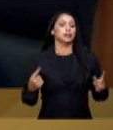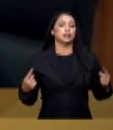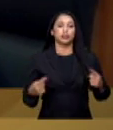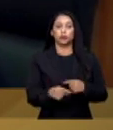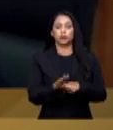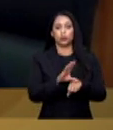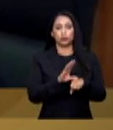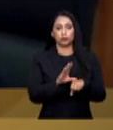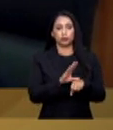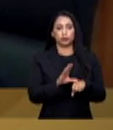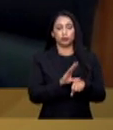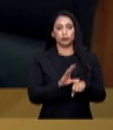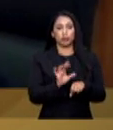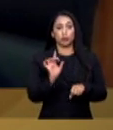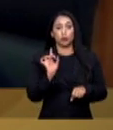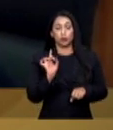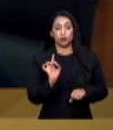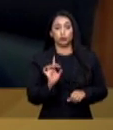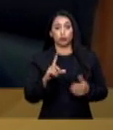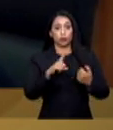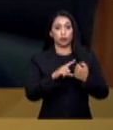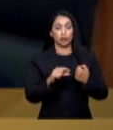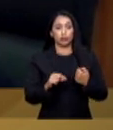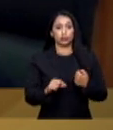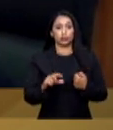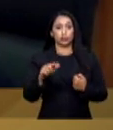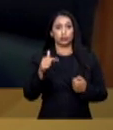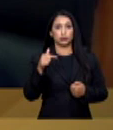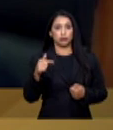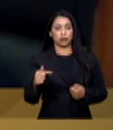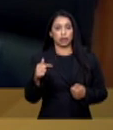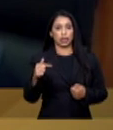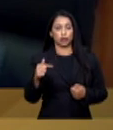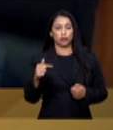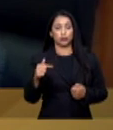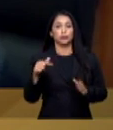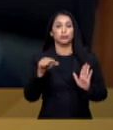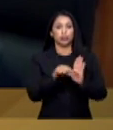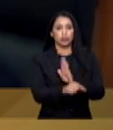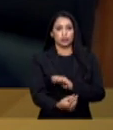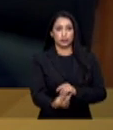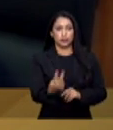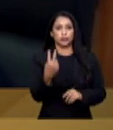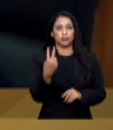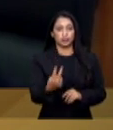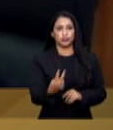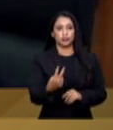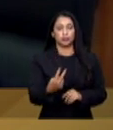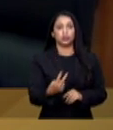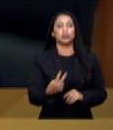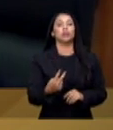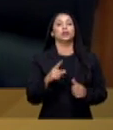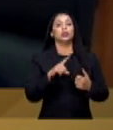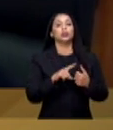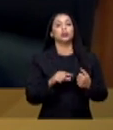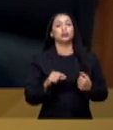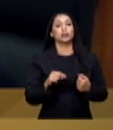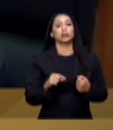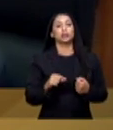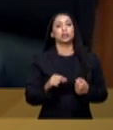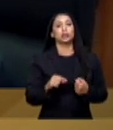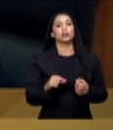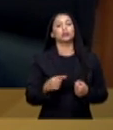inconstitucionais apenas os artigos 7º, parágrafo 2º e 22º,